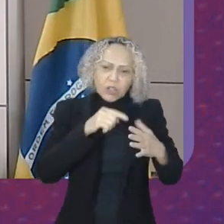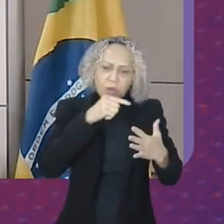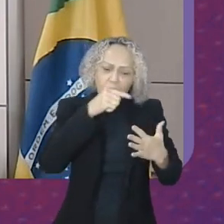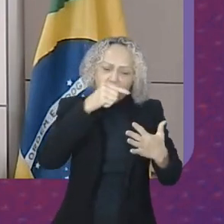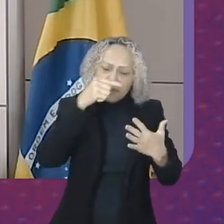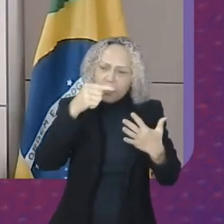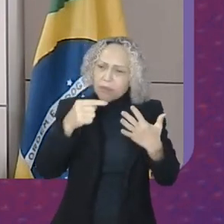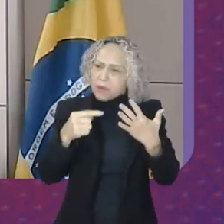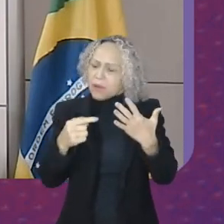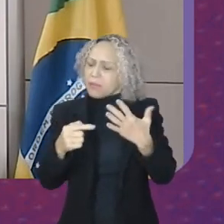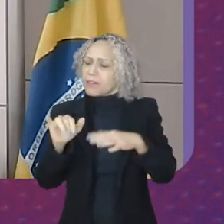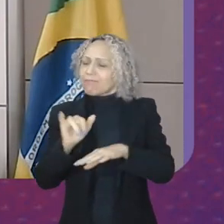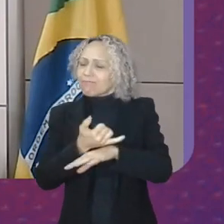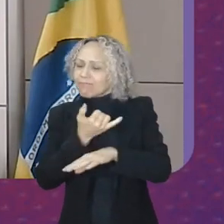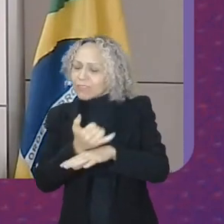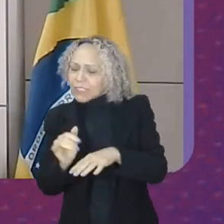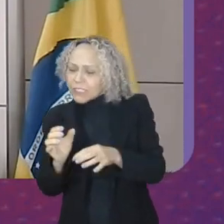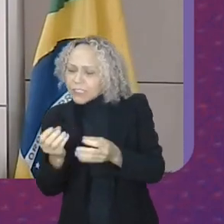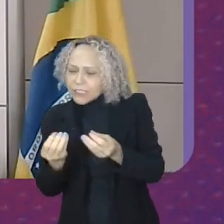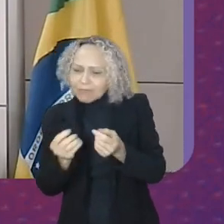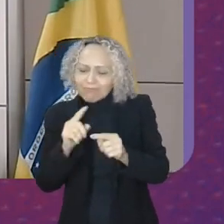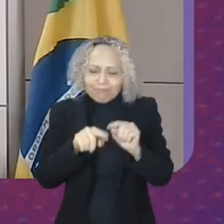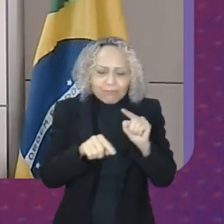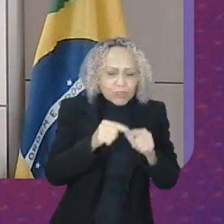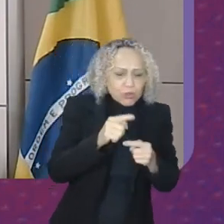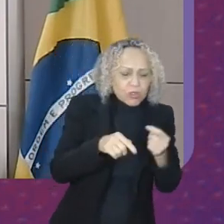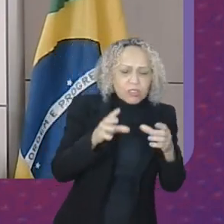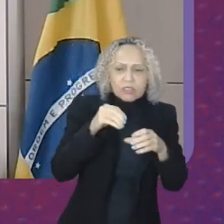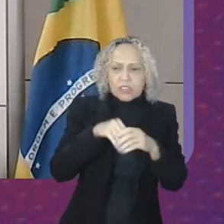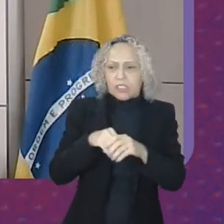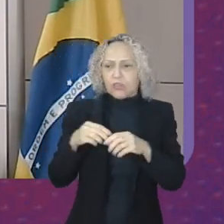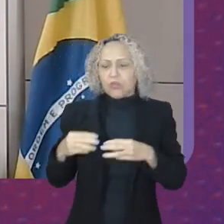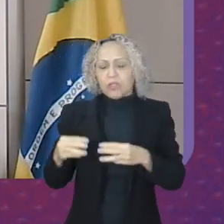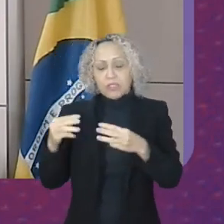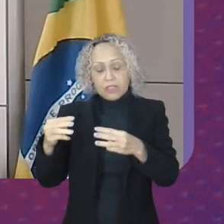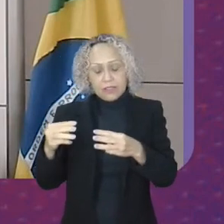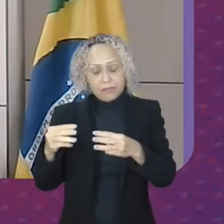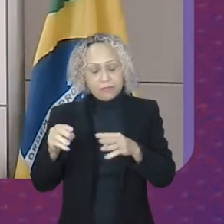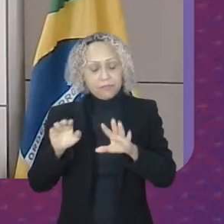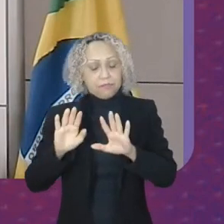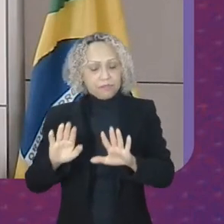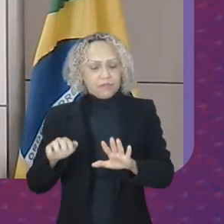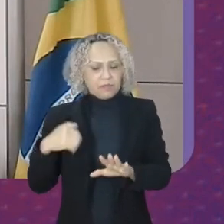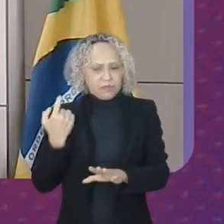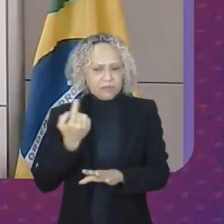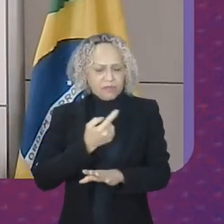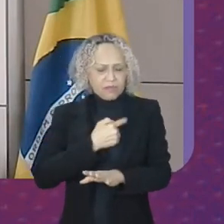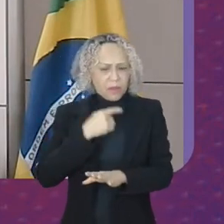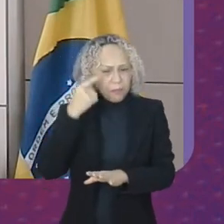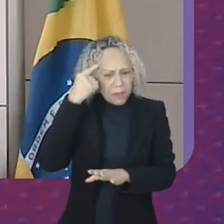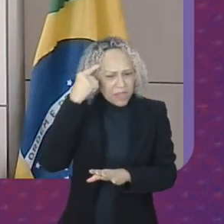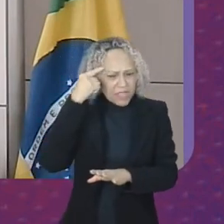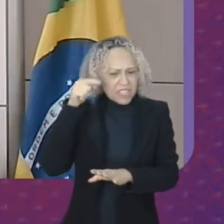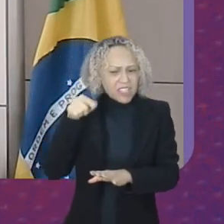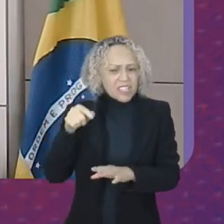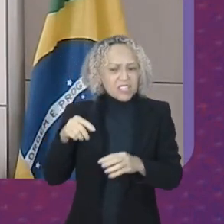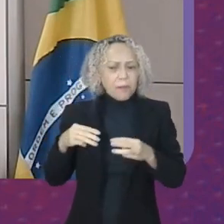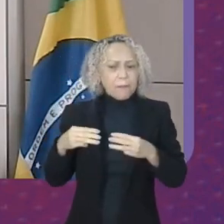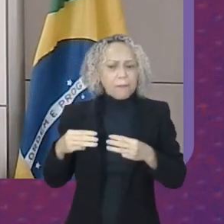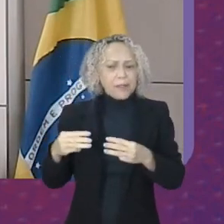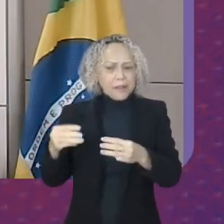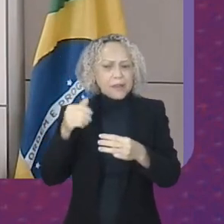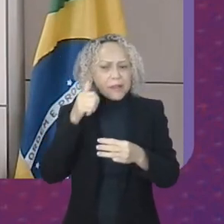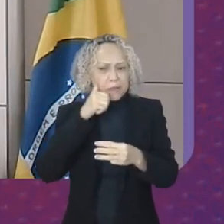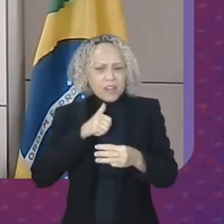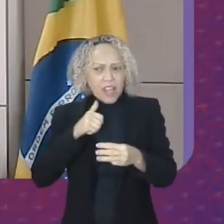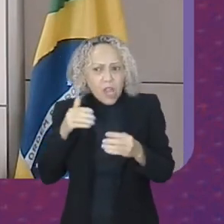dos ministérios. Nós não podemos pensar que esse ministério é um ministério que só cuida